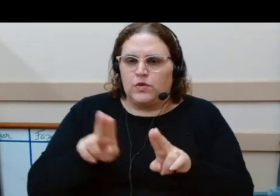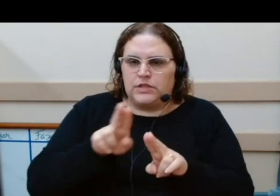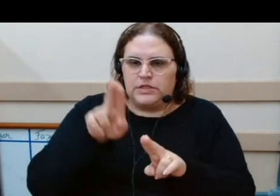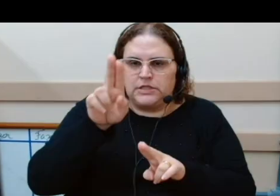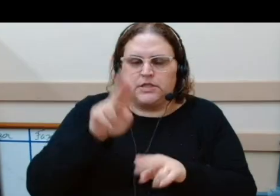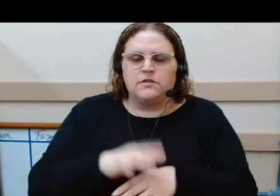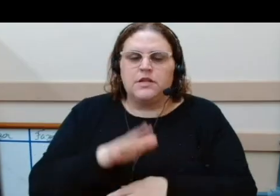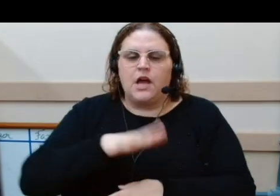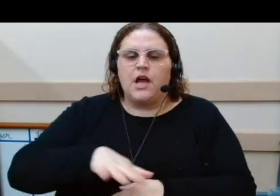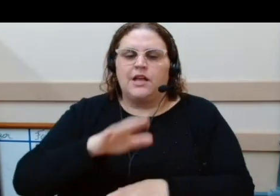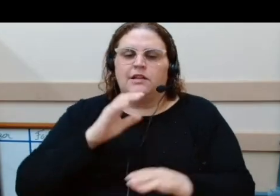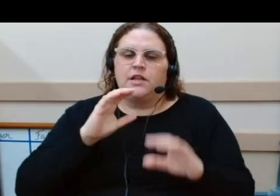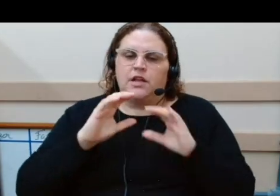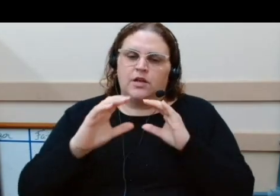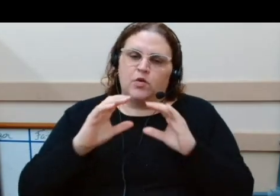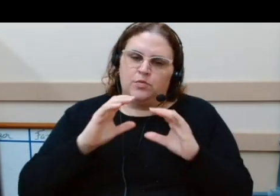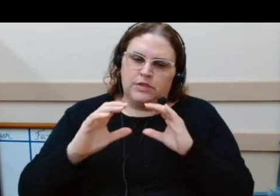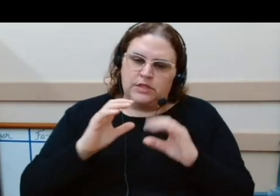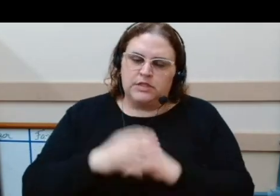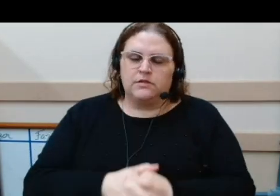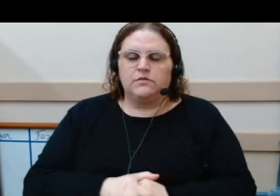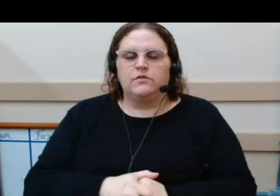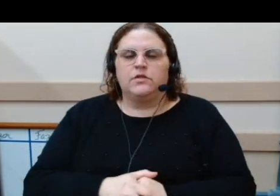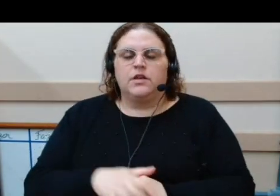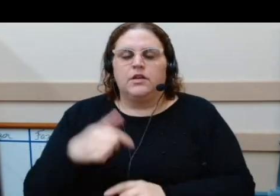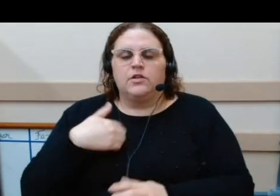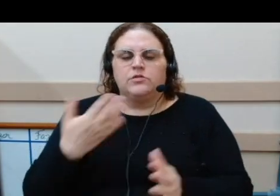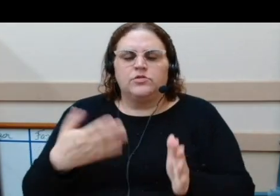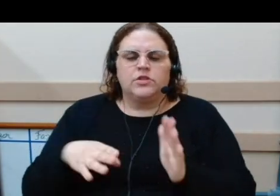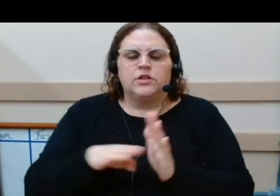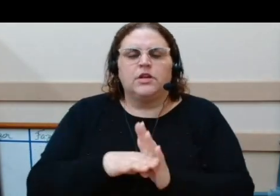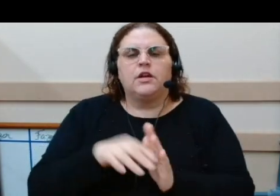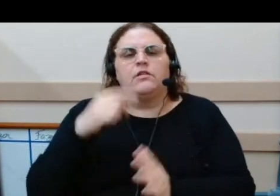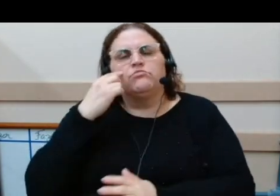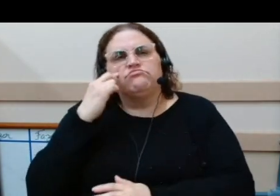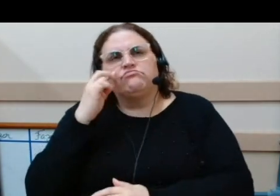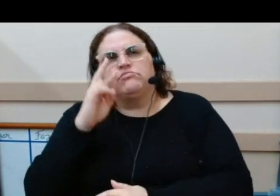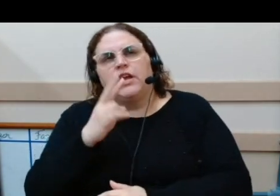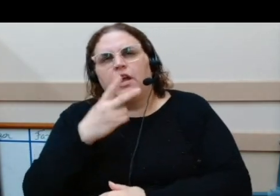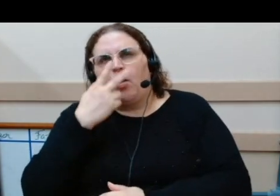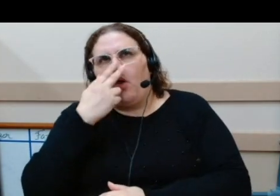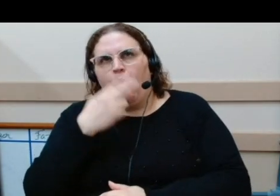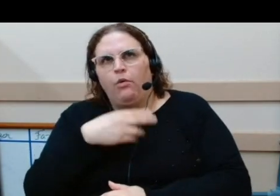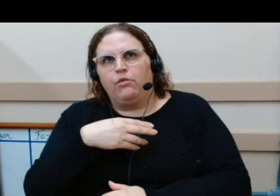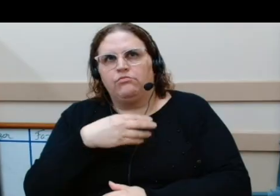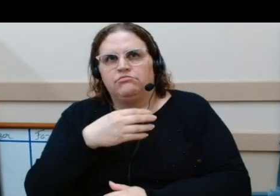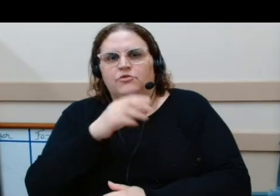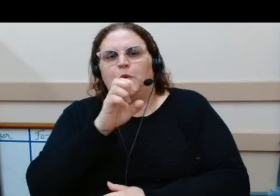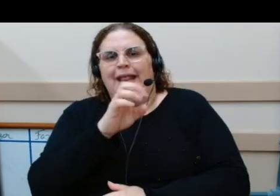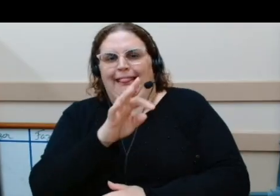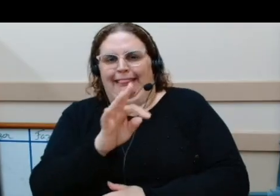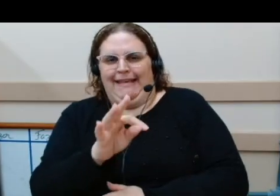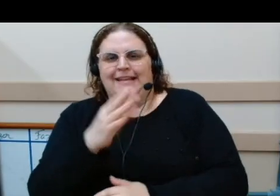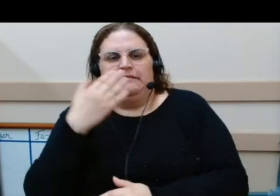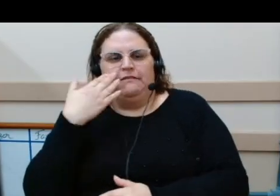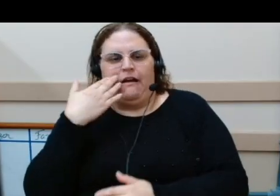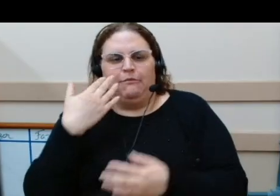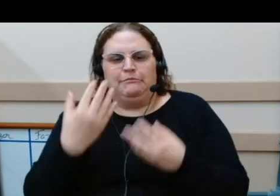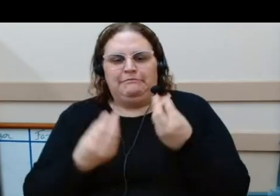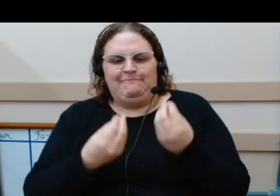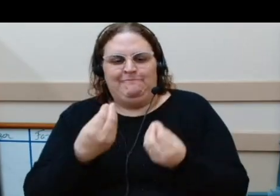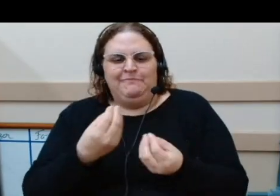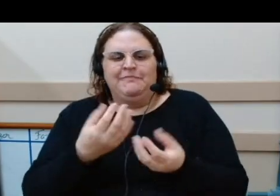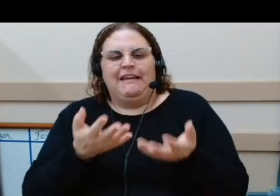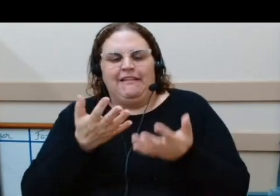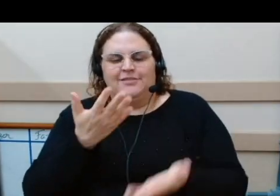comunicação eh eu cheguei sendo olhado meio como um alienígena né querendo estudar